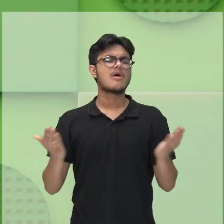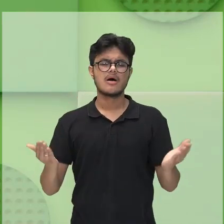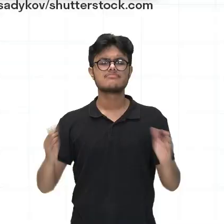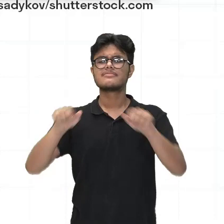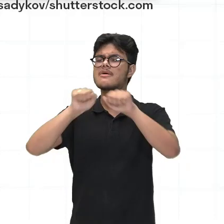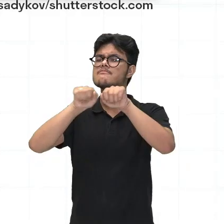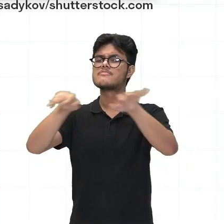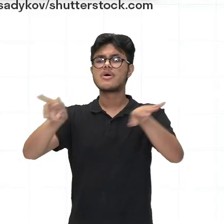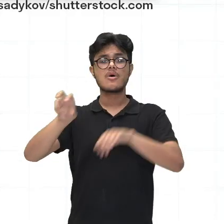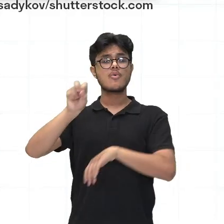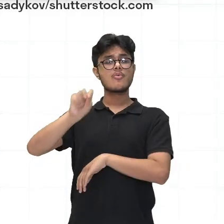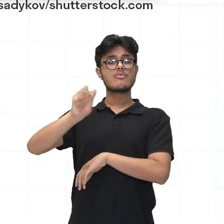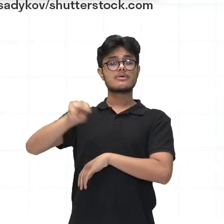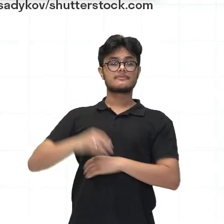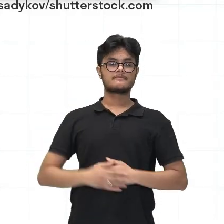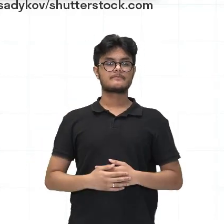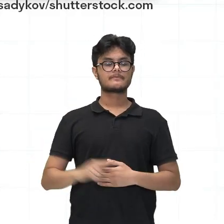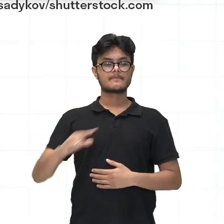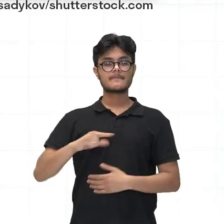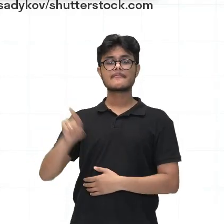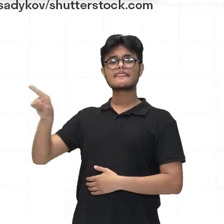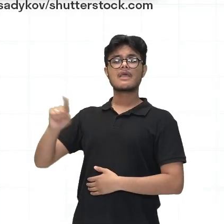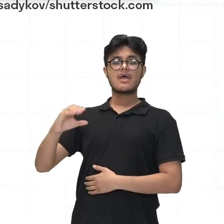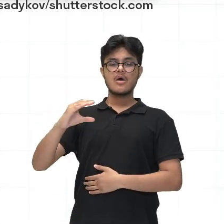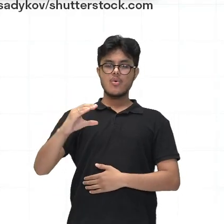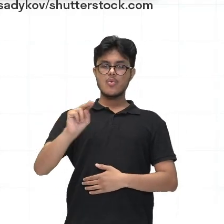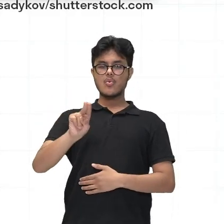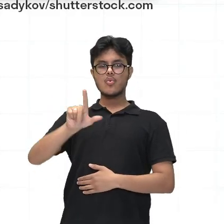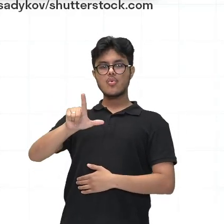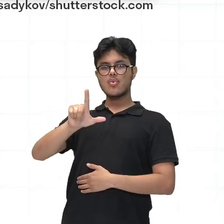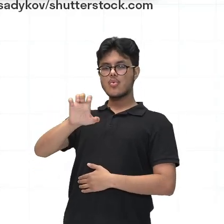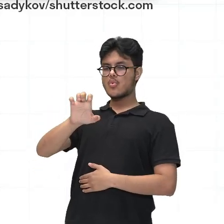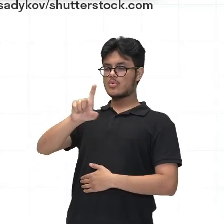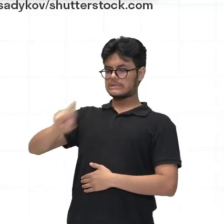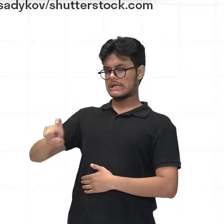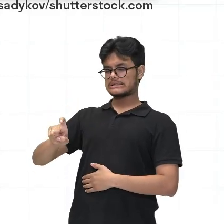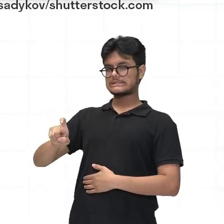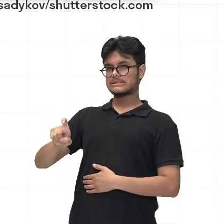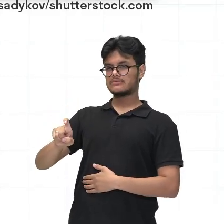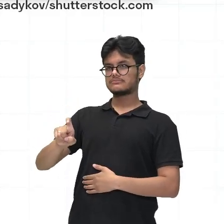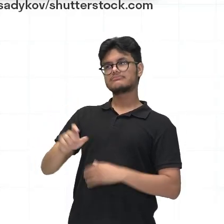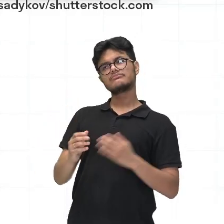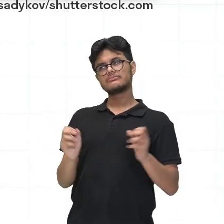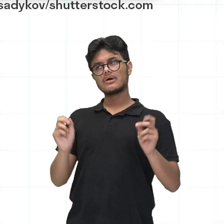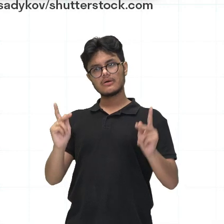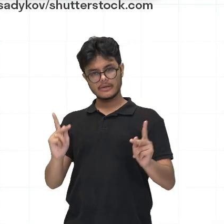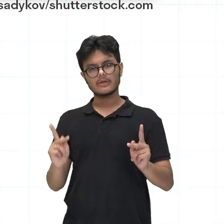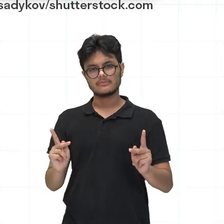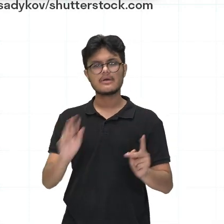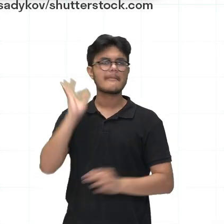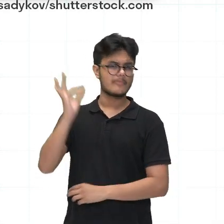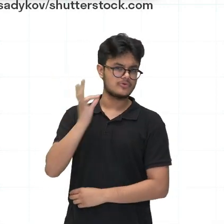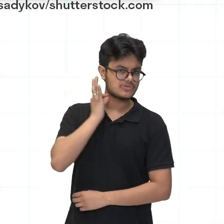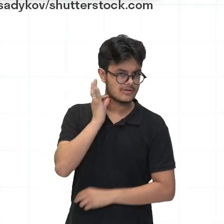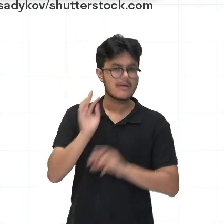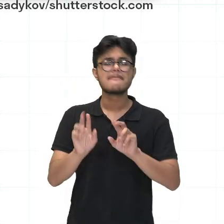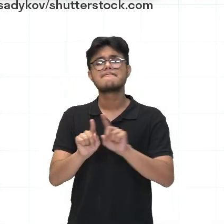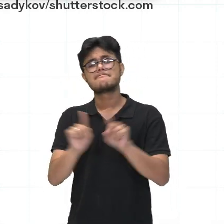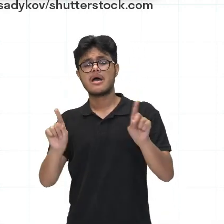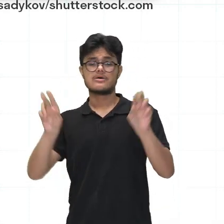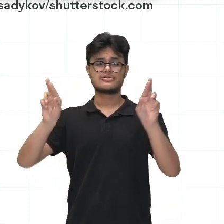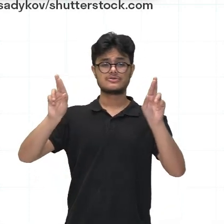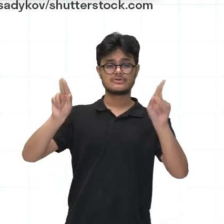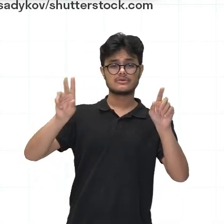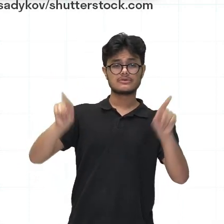aí, ó, por exemplo, o Culex ainda é mosquito, né? Ainda é mosquito e ele é responsável aí